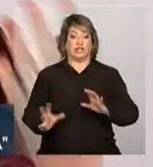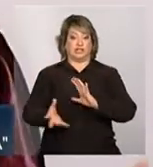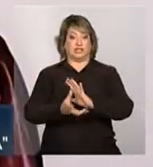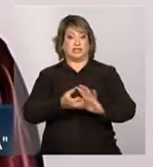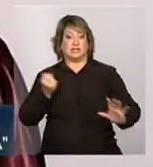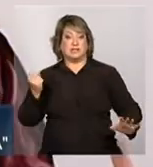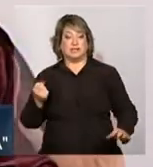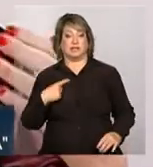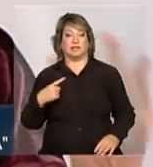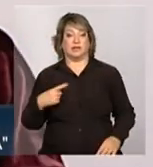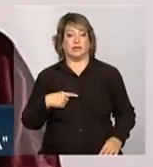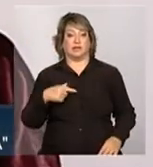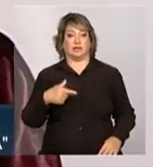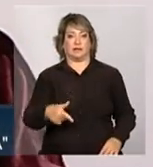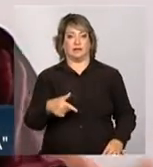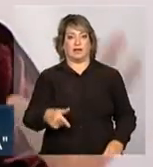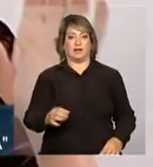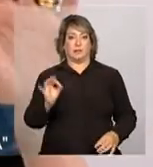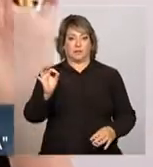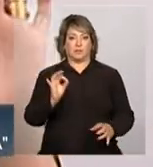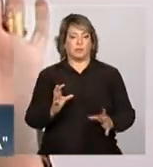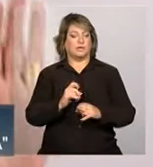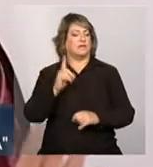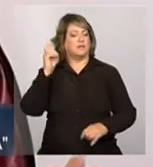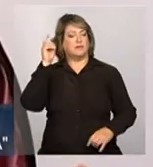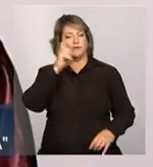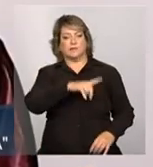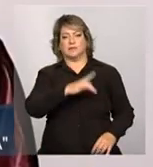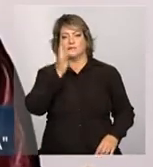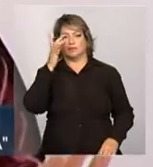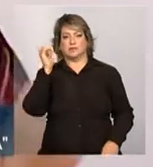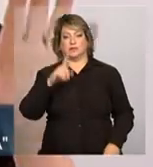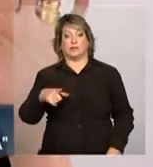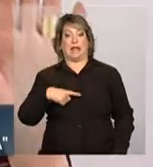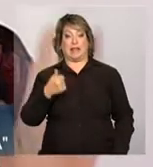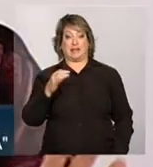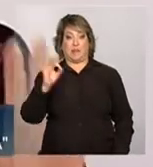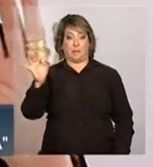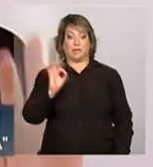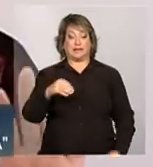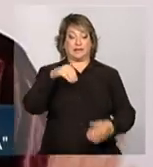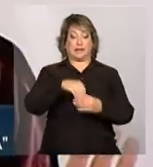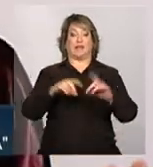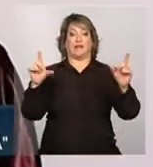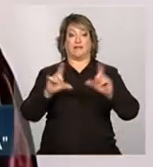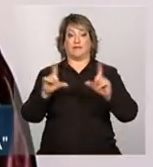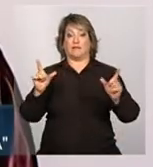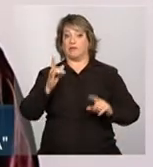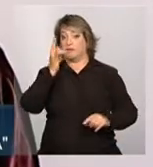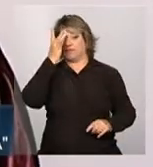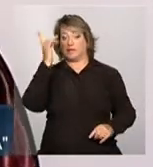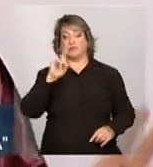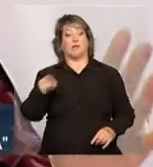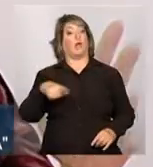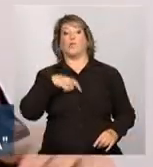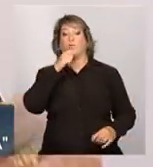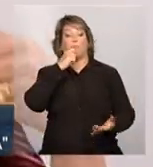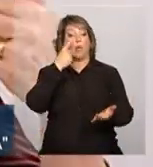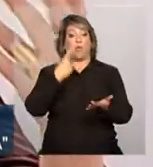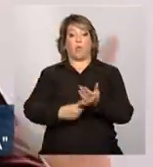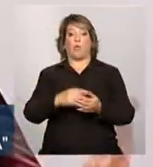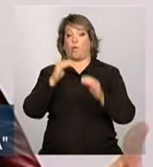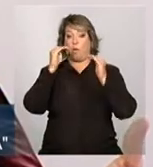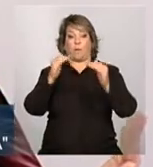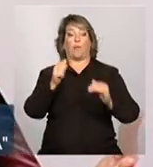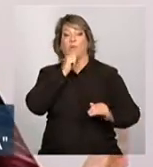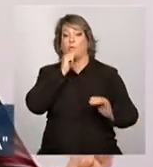uma novela e não é cumprido. Para arrancar os 10% na televisão foi uma novela e não é cumprido. Vocês vão ter uma outra